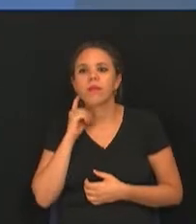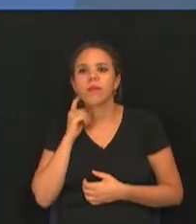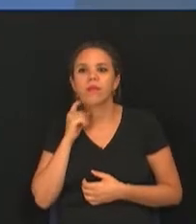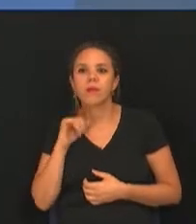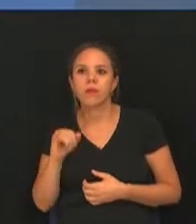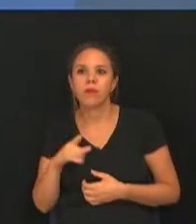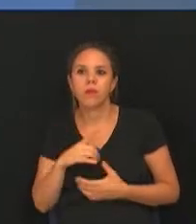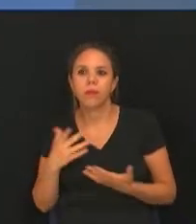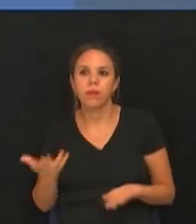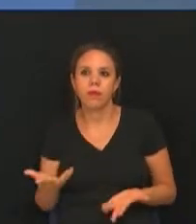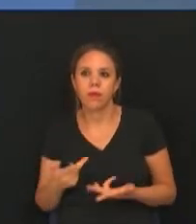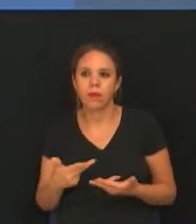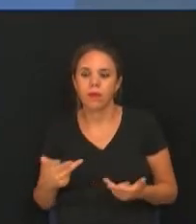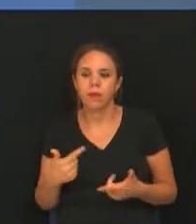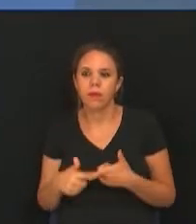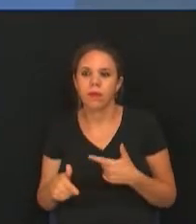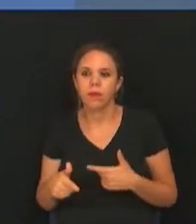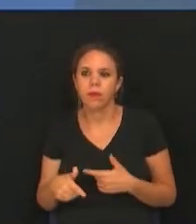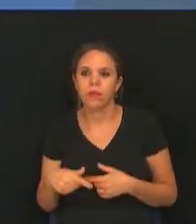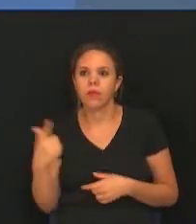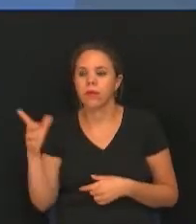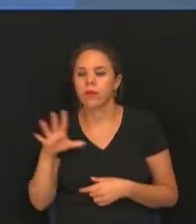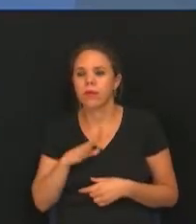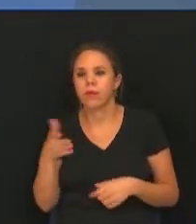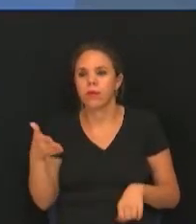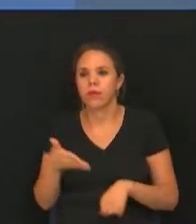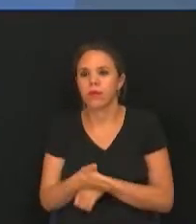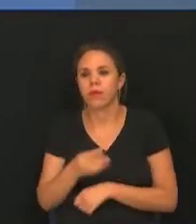você tiver dúvidas e for de outra cidade, o